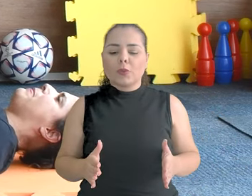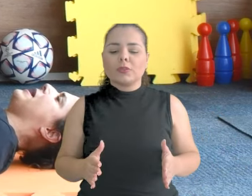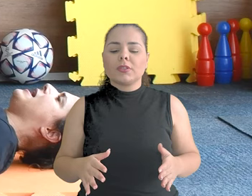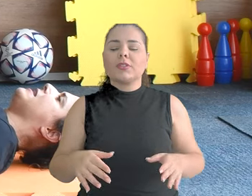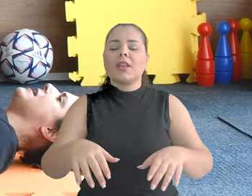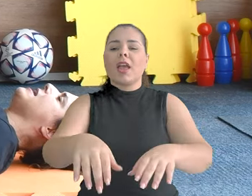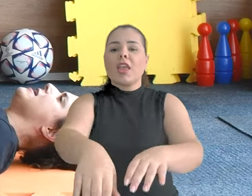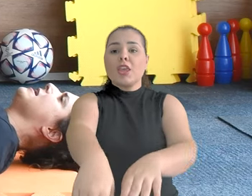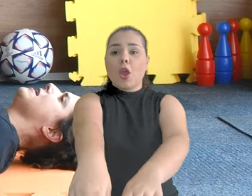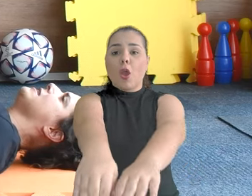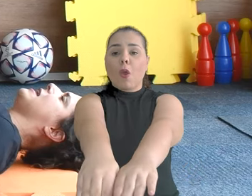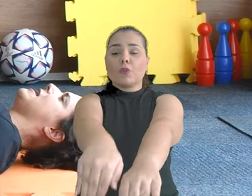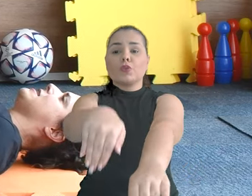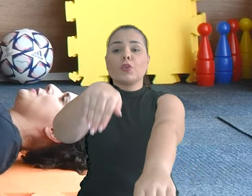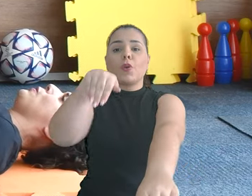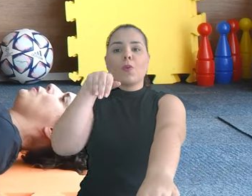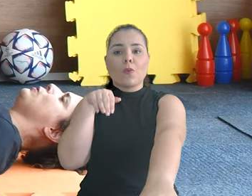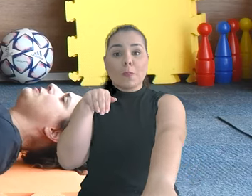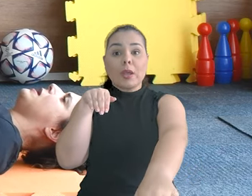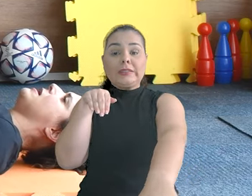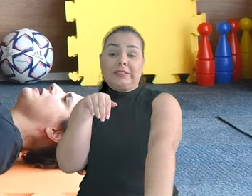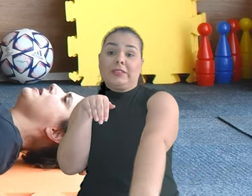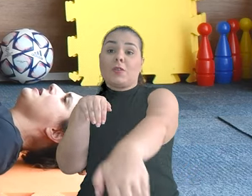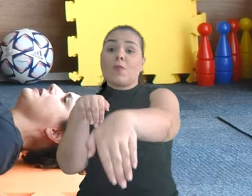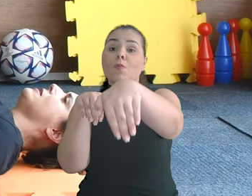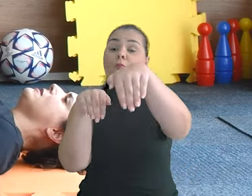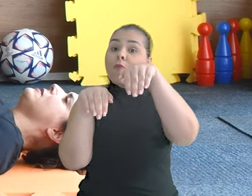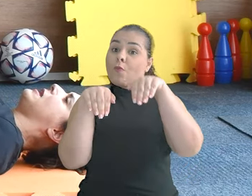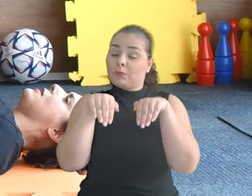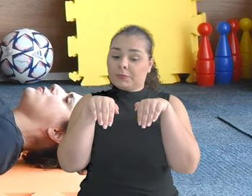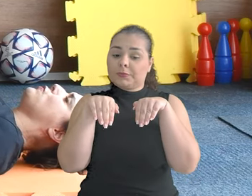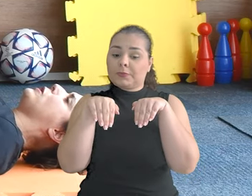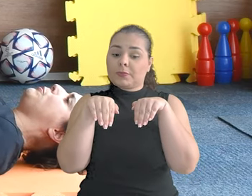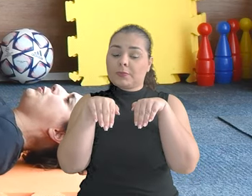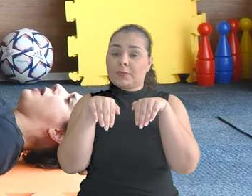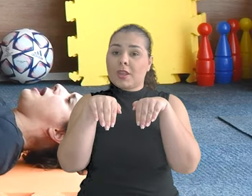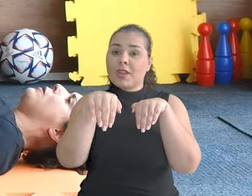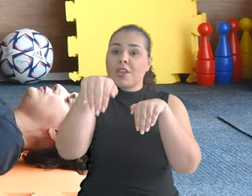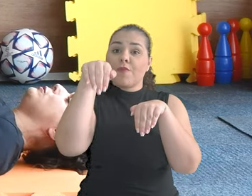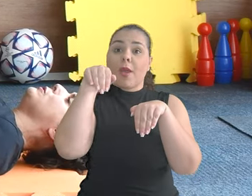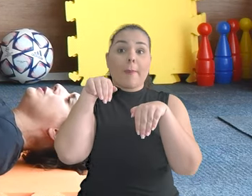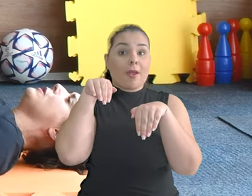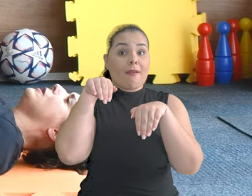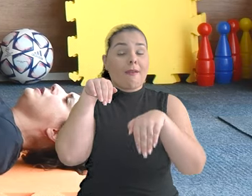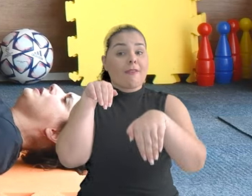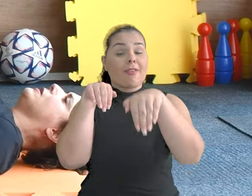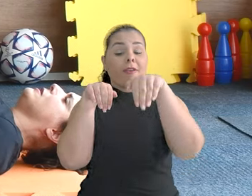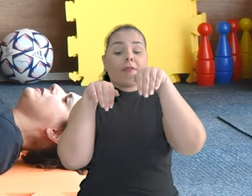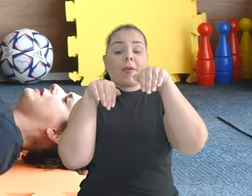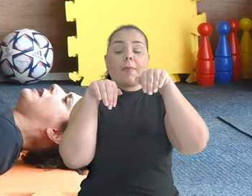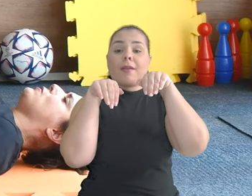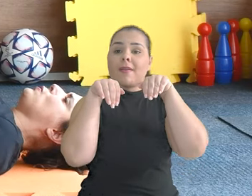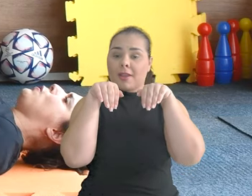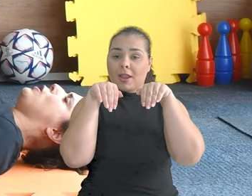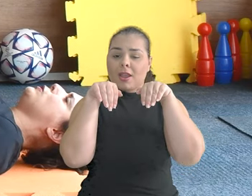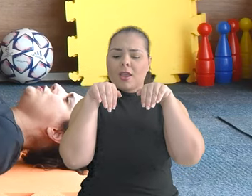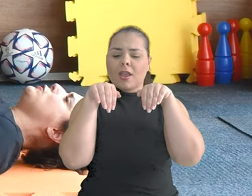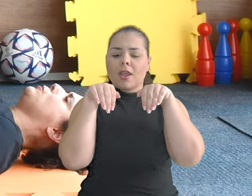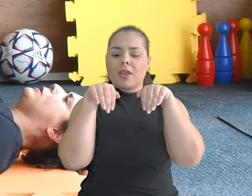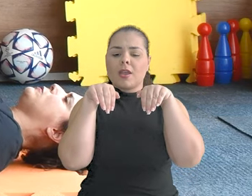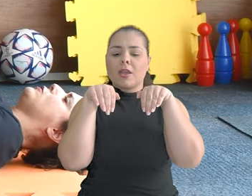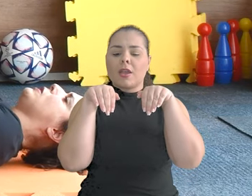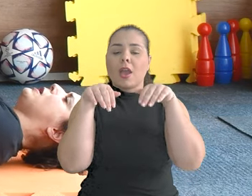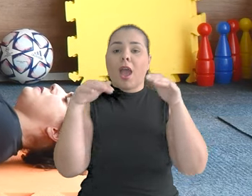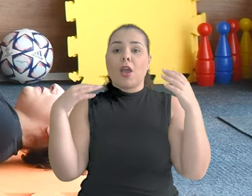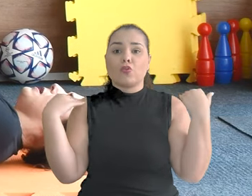Traz uma perna. Traz a outra. Traz o joelho pro alto. Traz o outro,